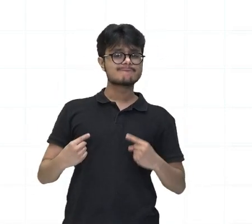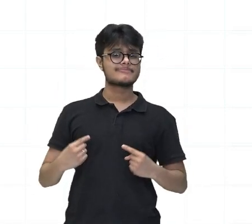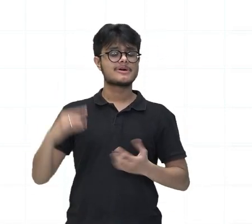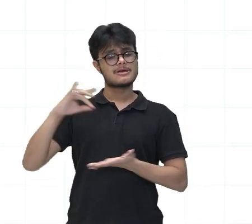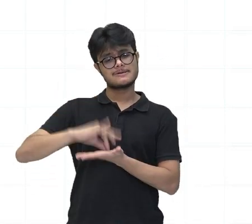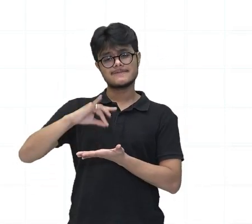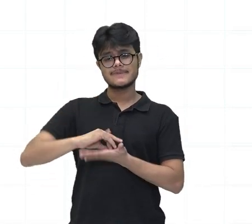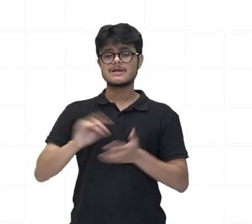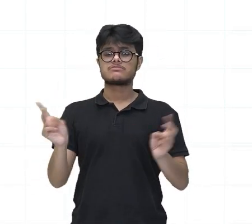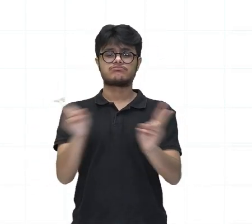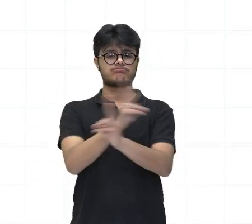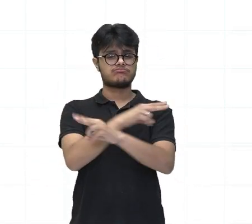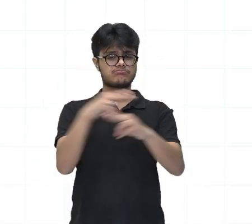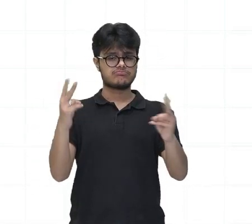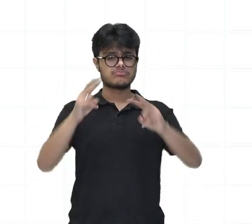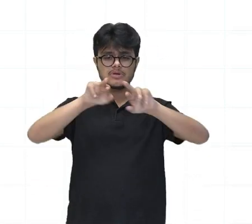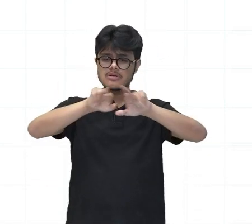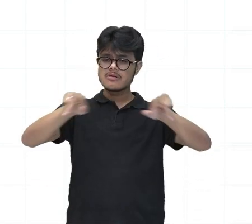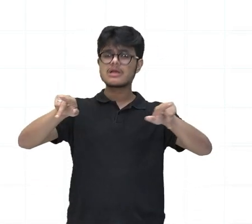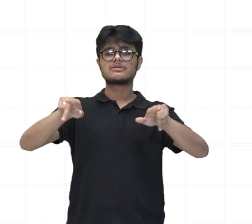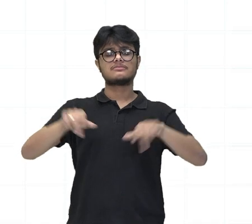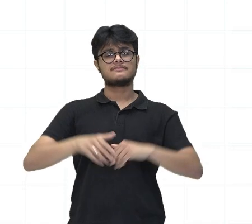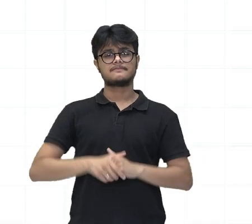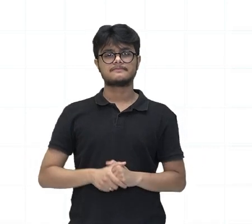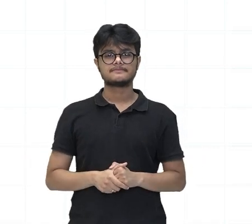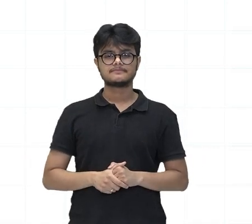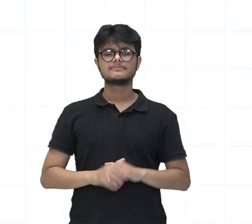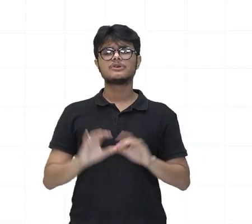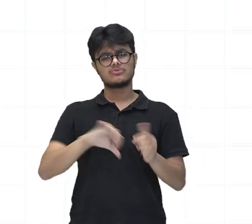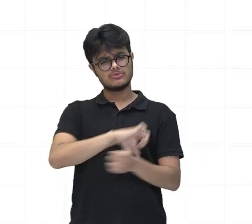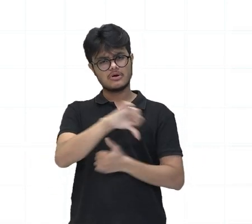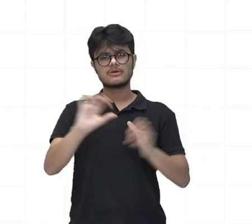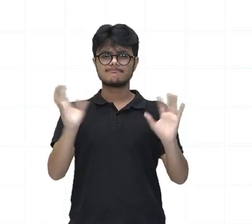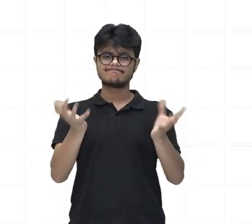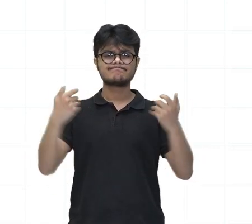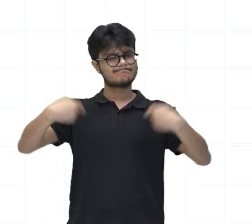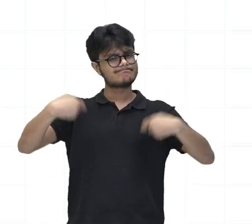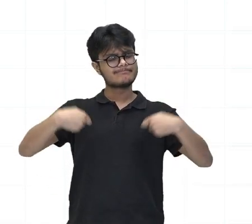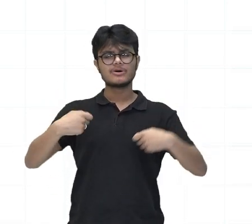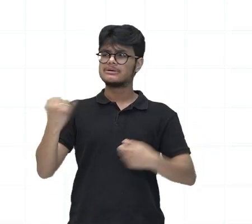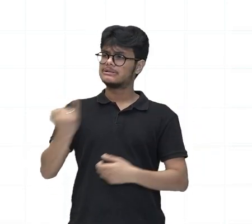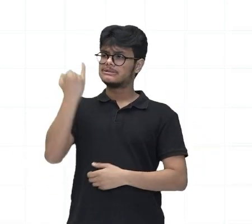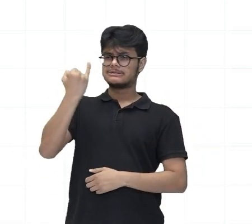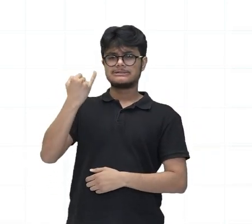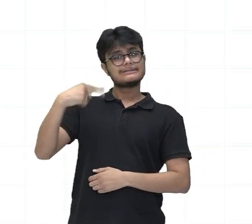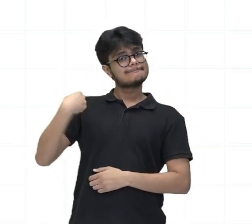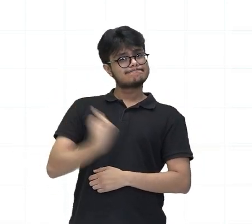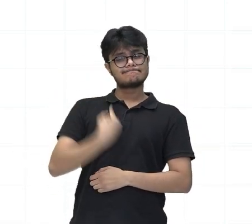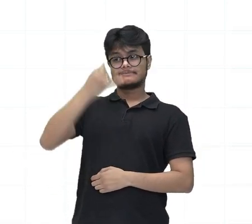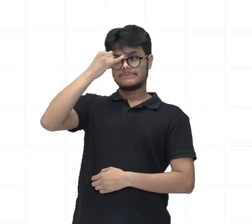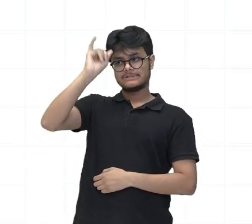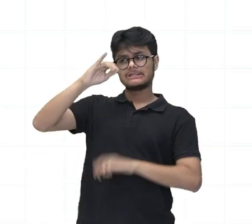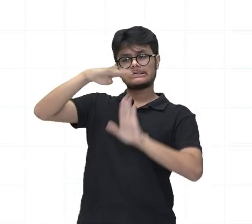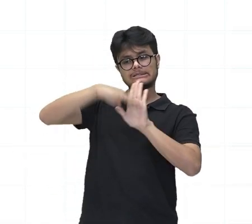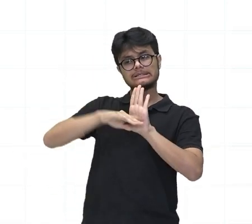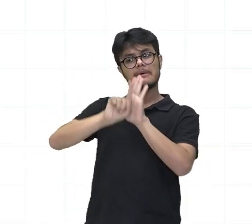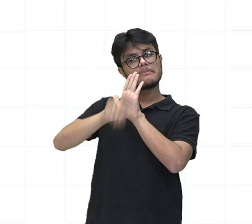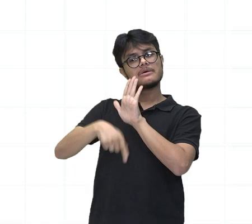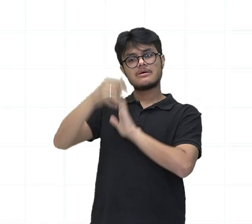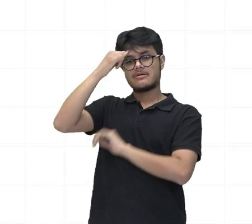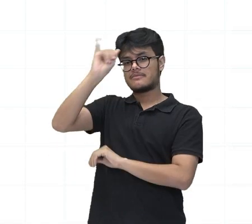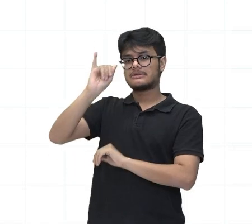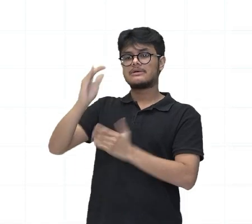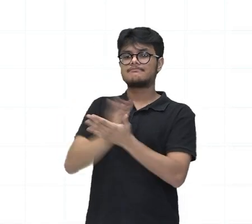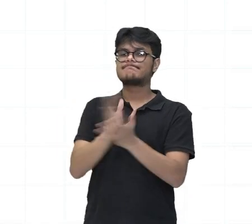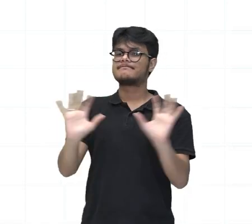as correntes de convecção e os padrões climáticos. Então, são necessários adotar medidas, né, para poder haver